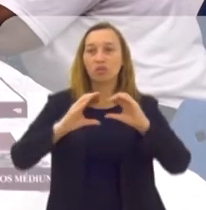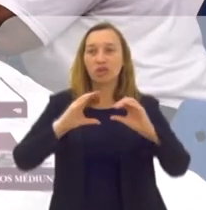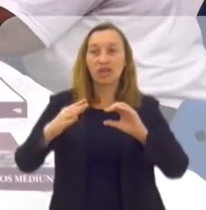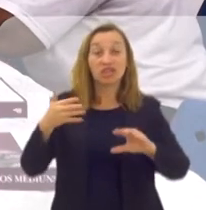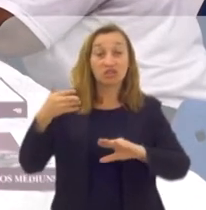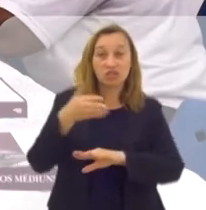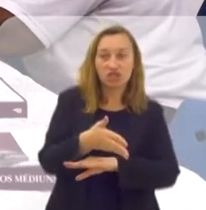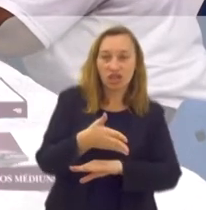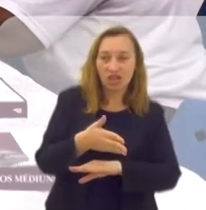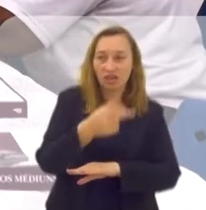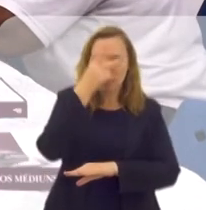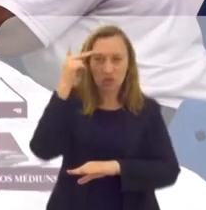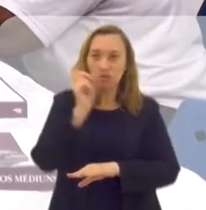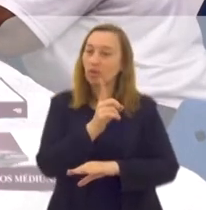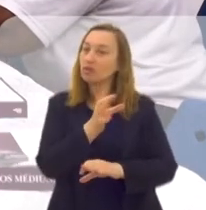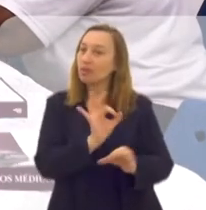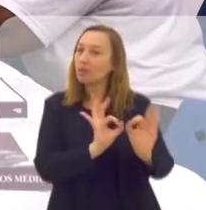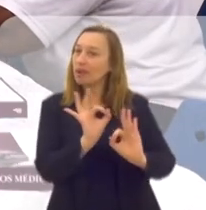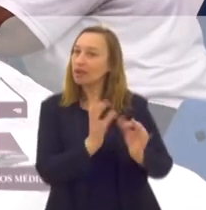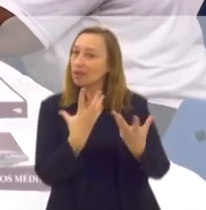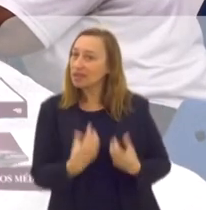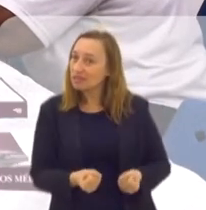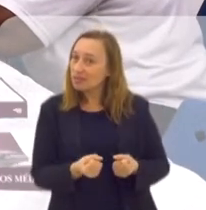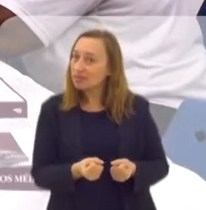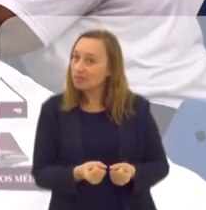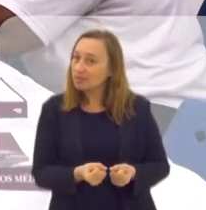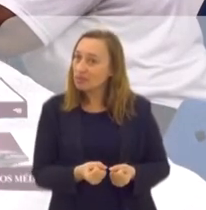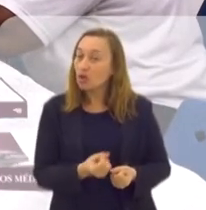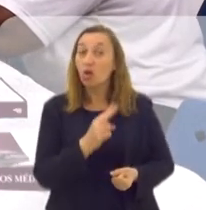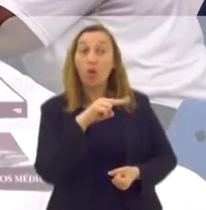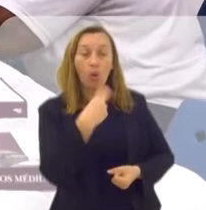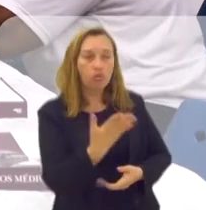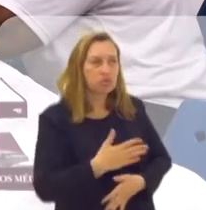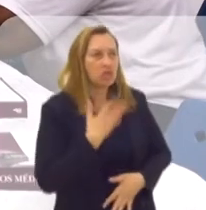chega na pessoa e a pessoa às vezes não está preparada para aquilo.